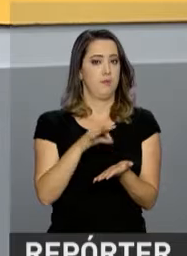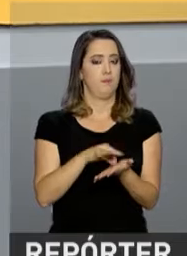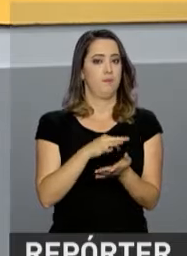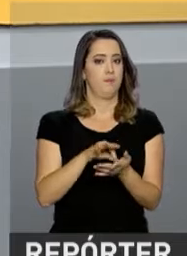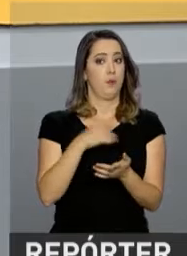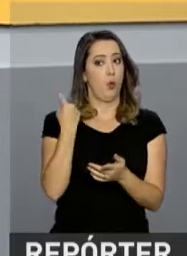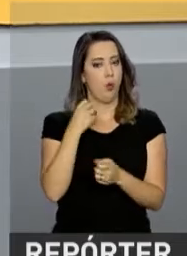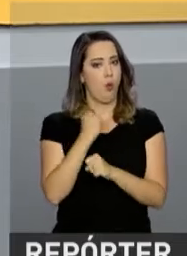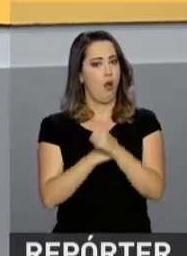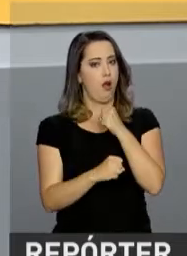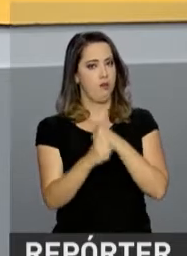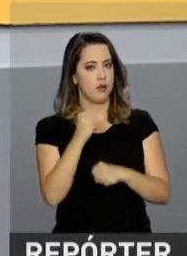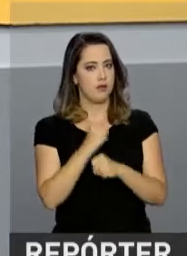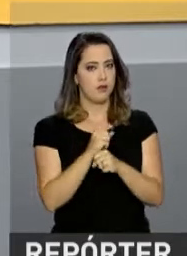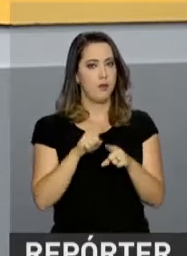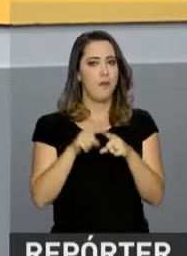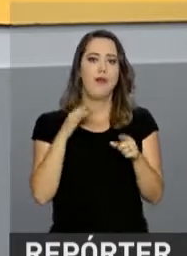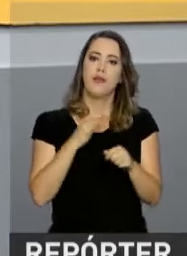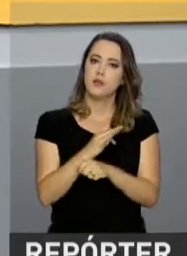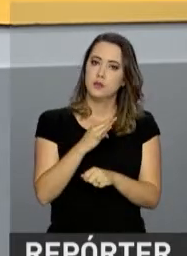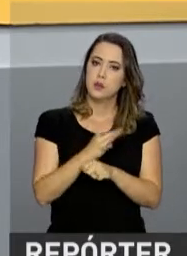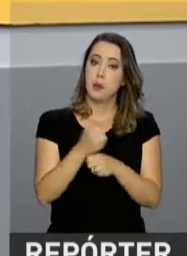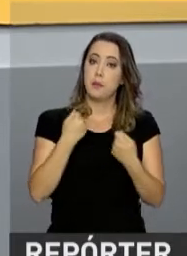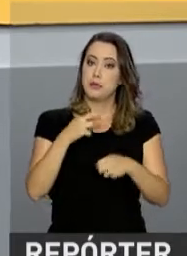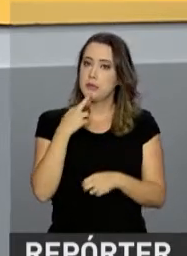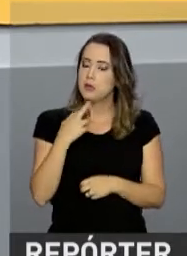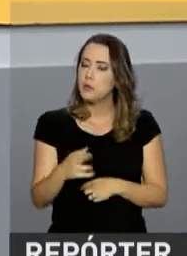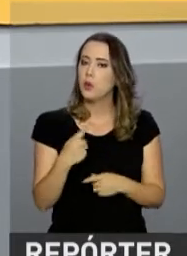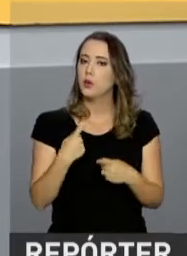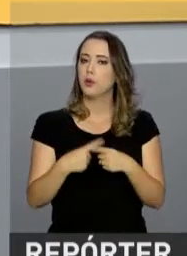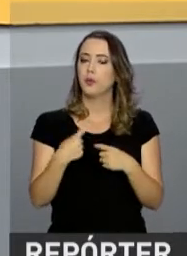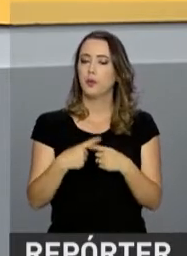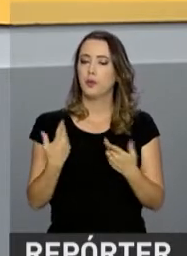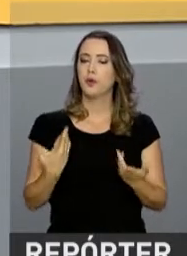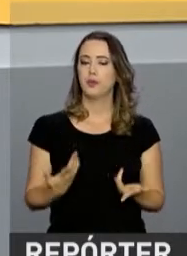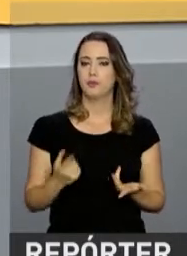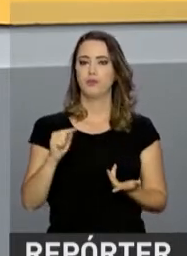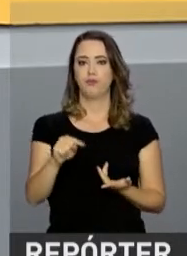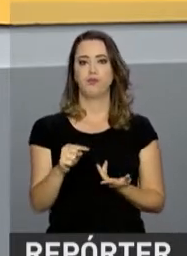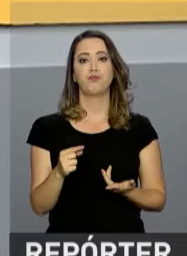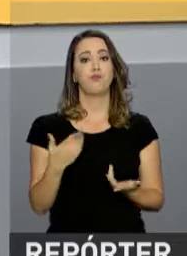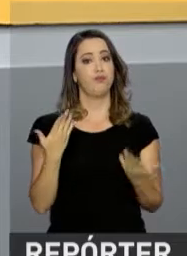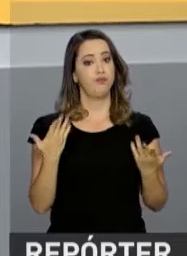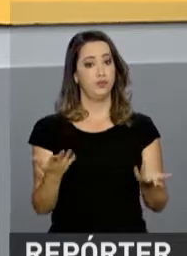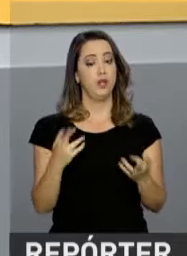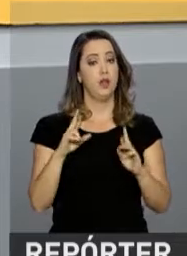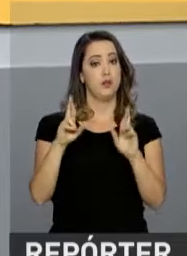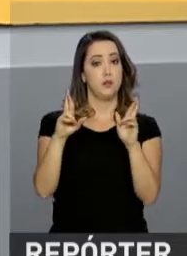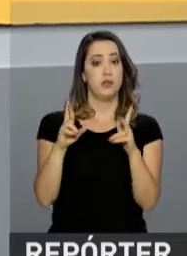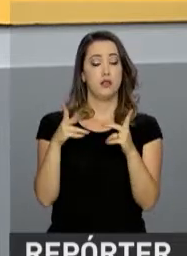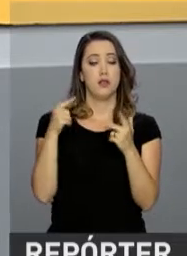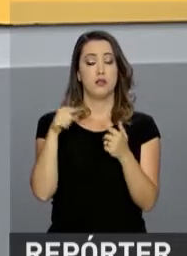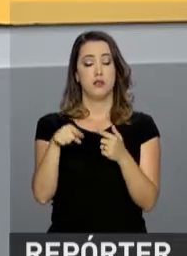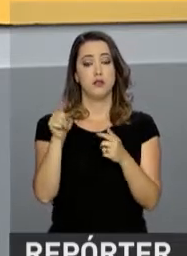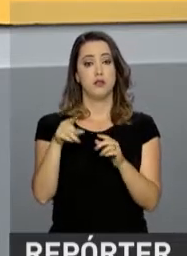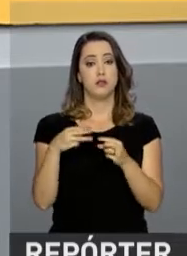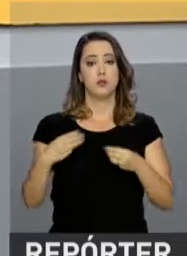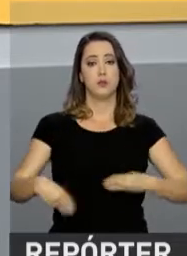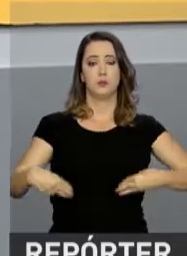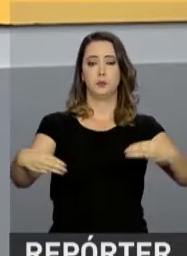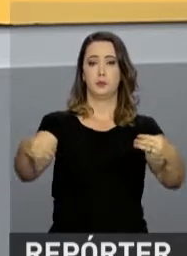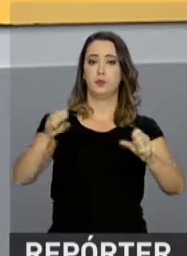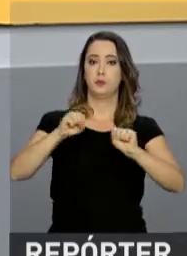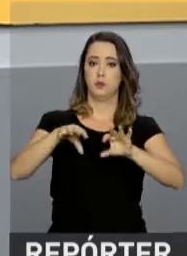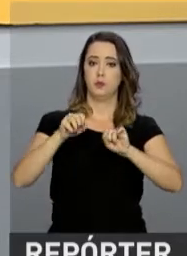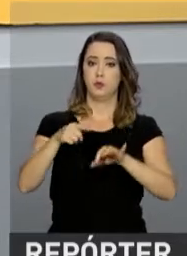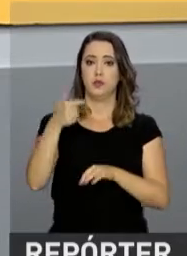não compareceram às provas, tiveram que justificar a ausência para garantir o benefício novamente. A expectativa do Ministério da Educação